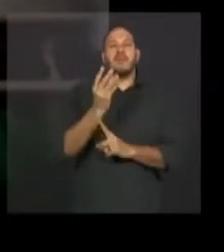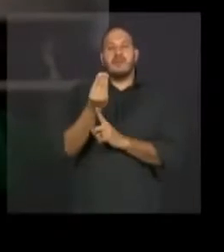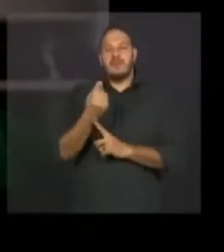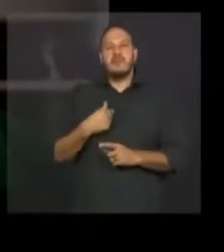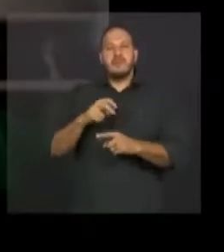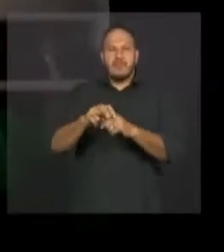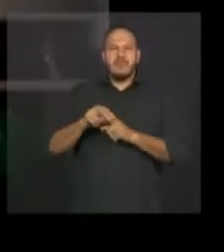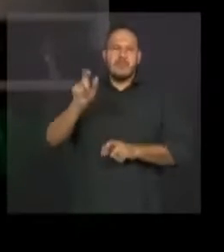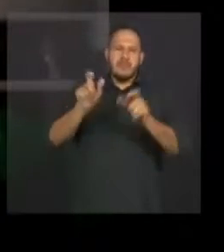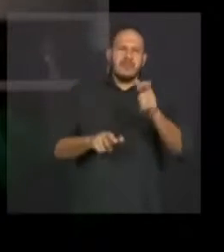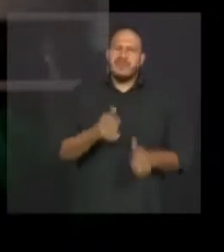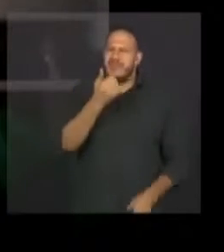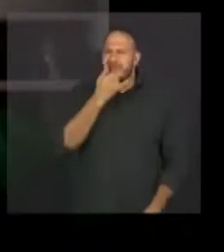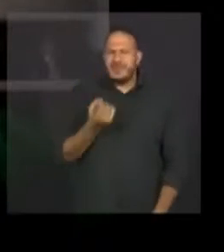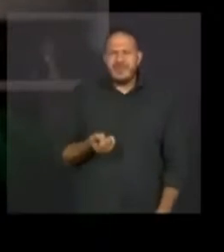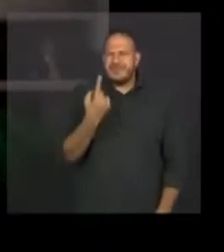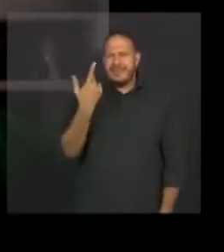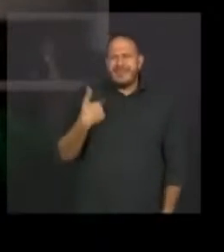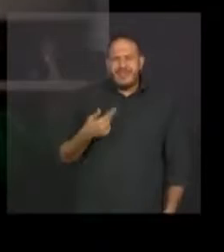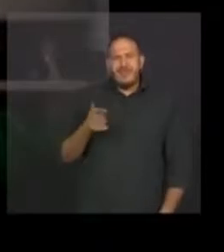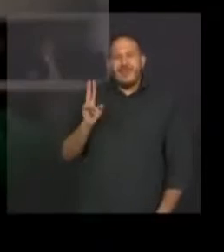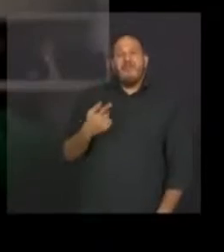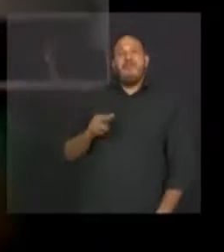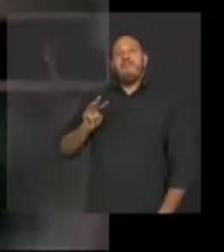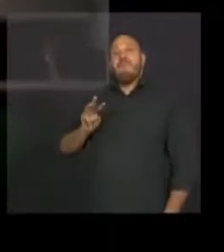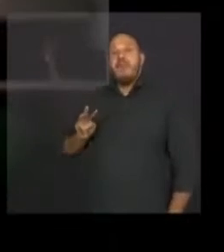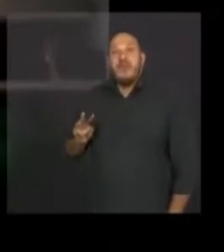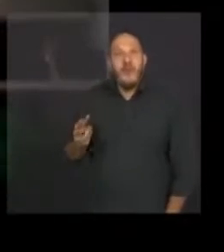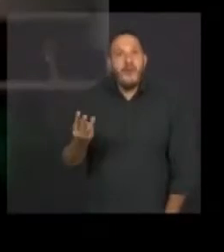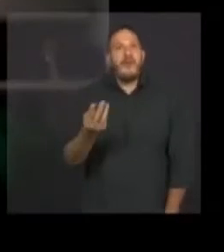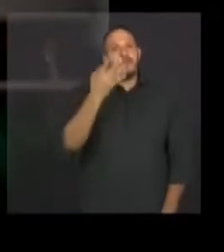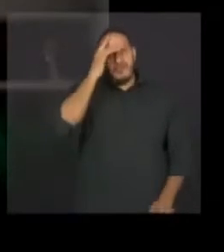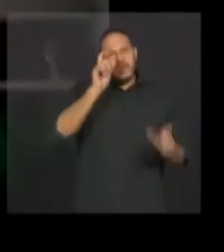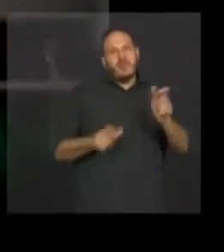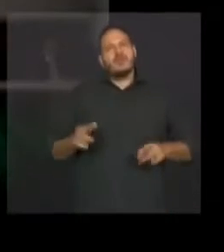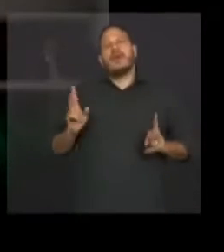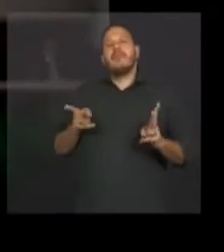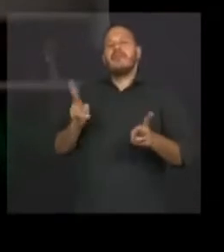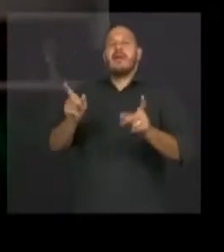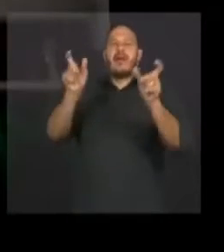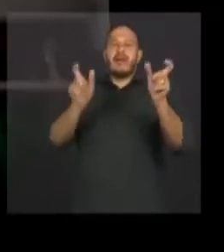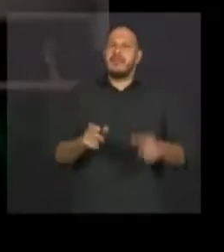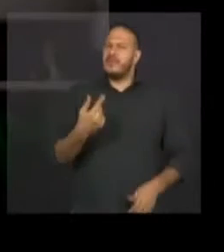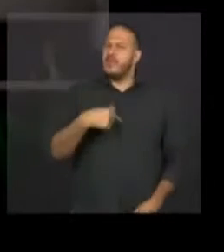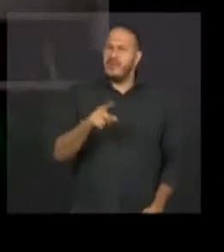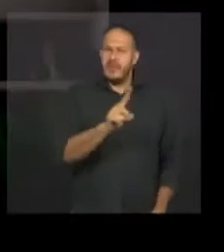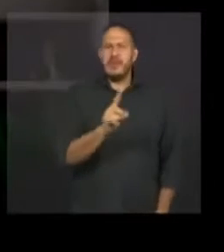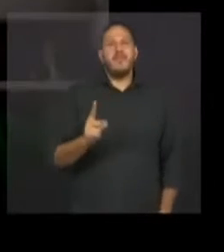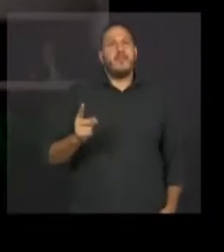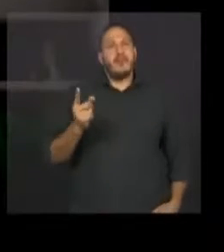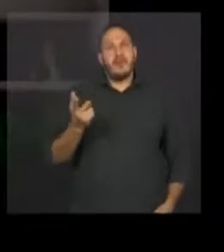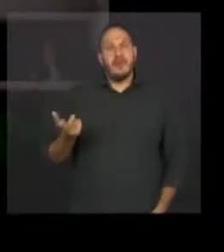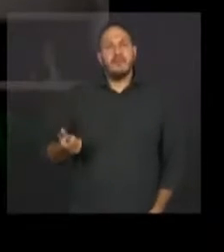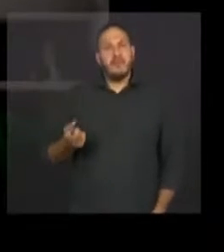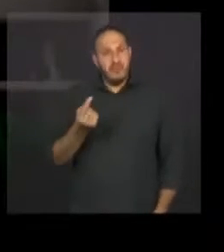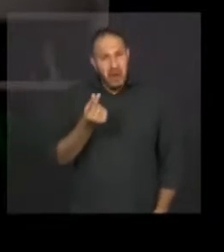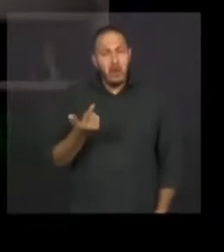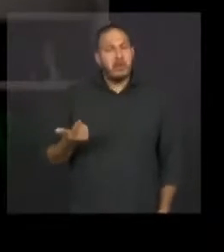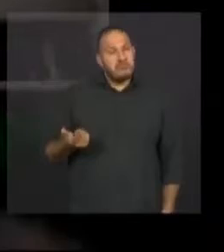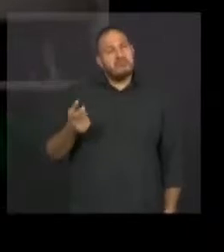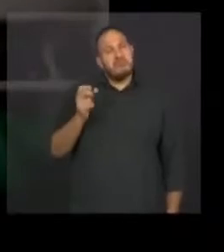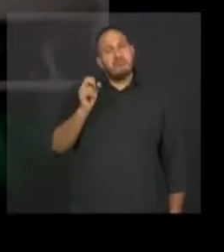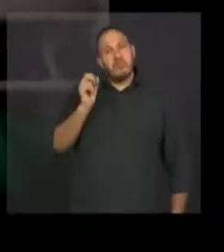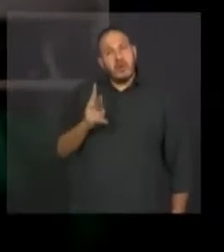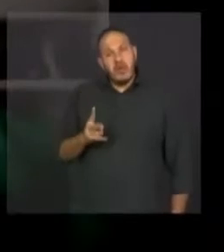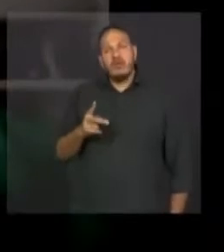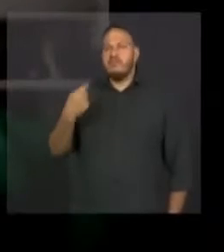pandemia. Assim, não se tratam de milhões de reais para sempre os mesmos artistas, é um valor razoável,